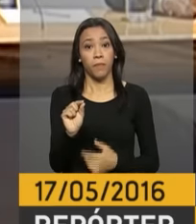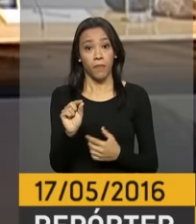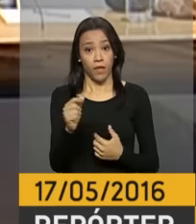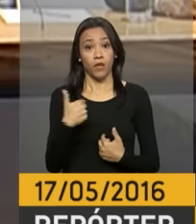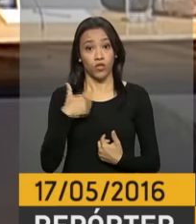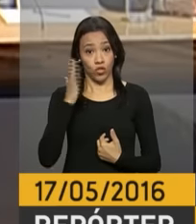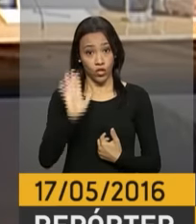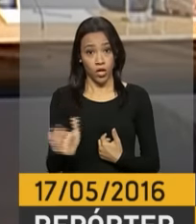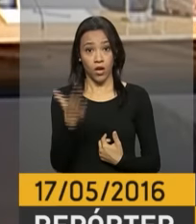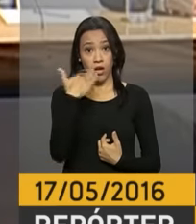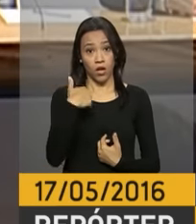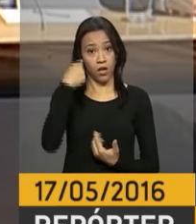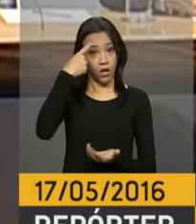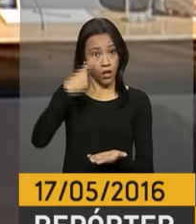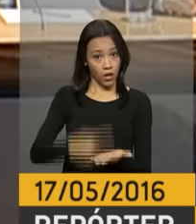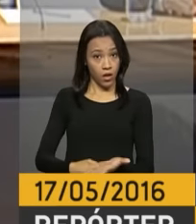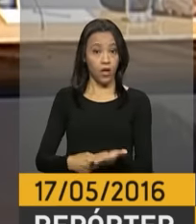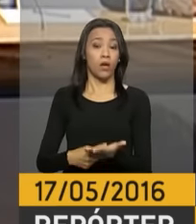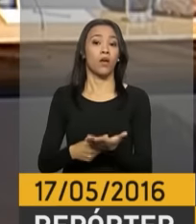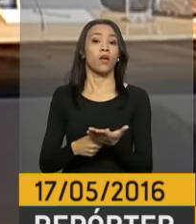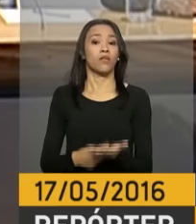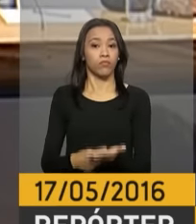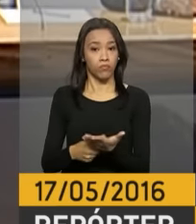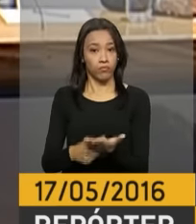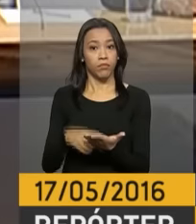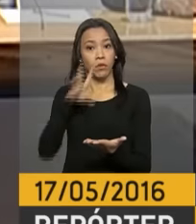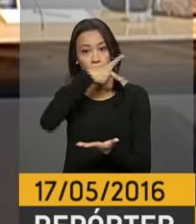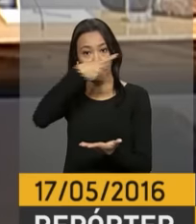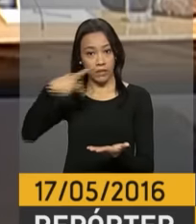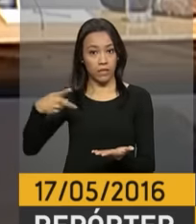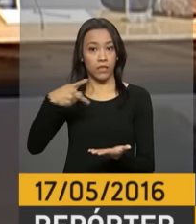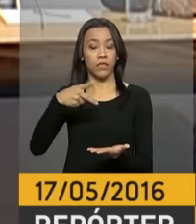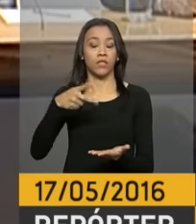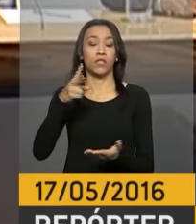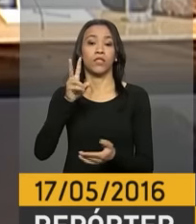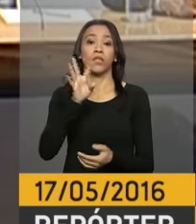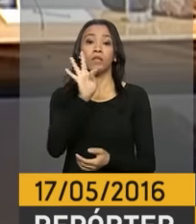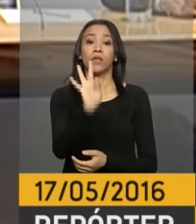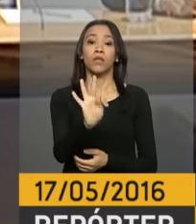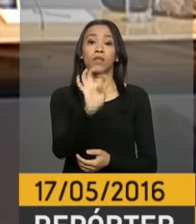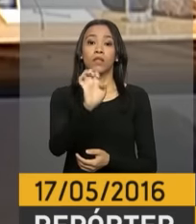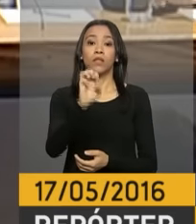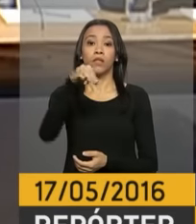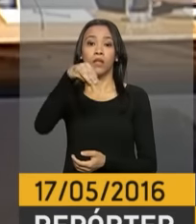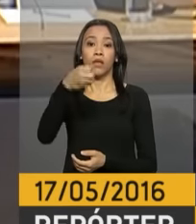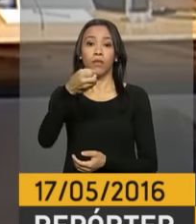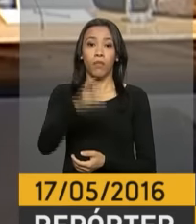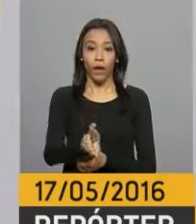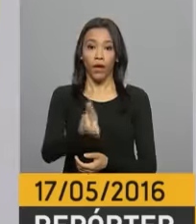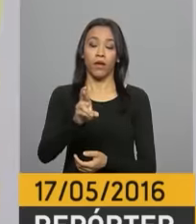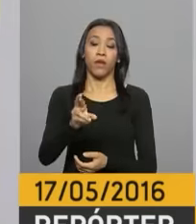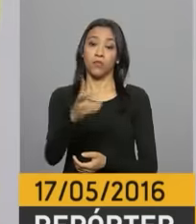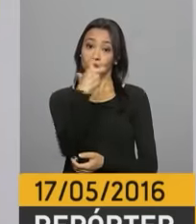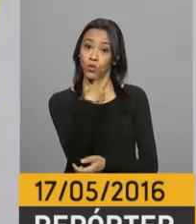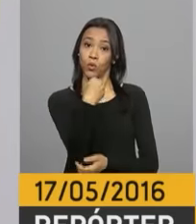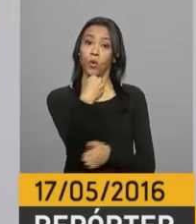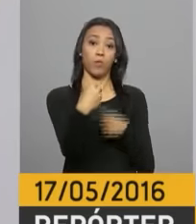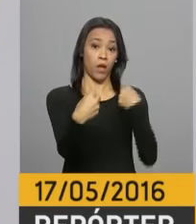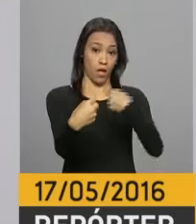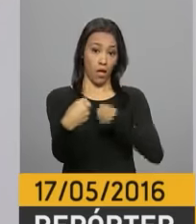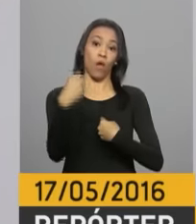fui encarregado pelo presidente Michel Temer de ser o coordenador da